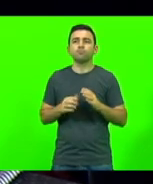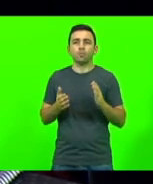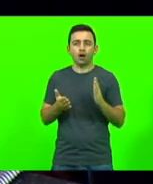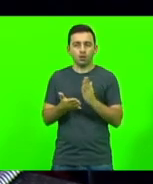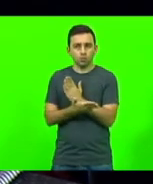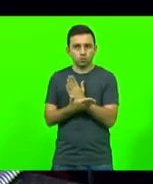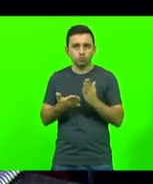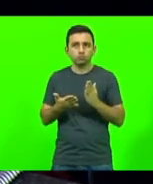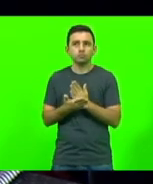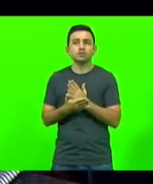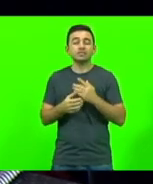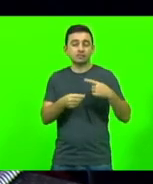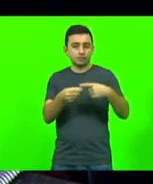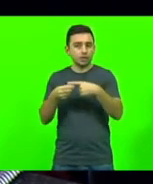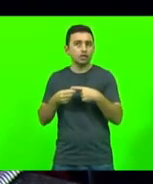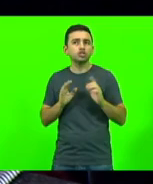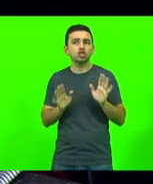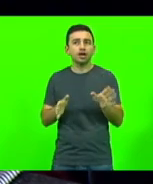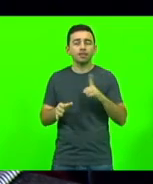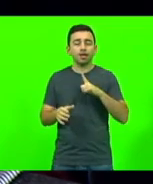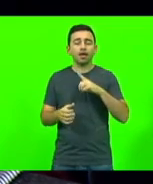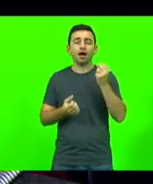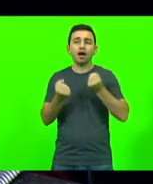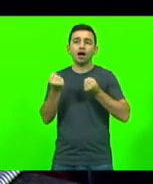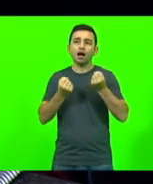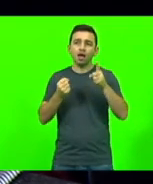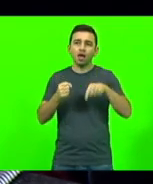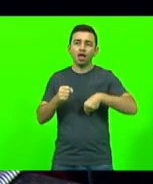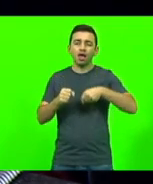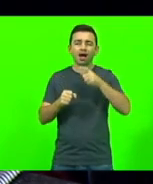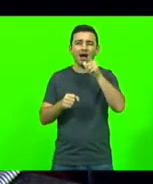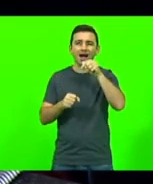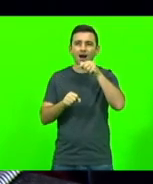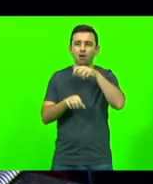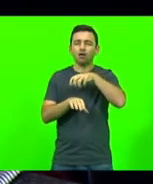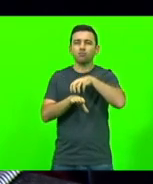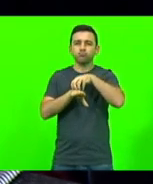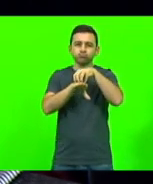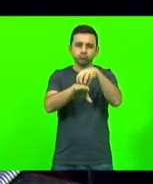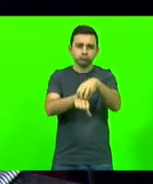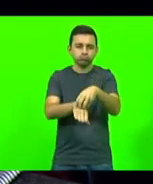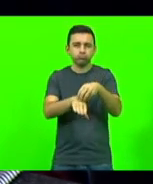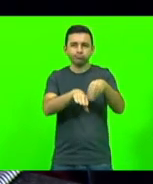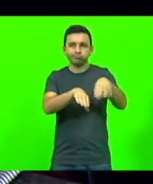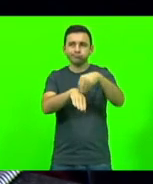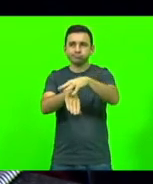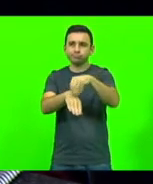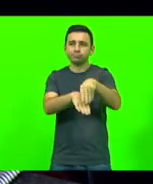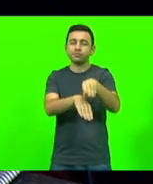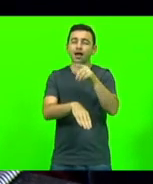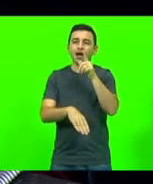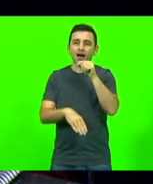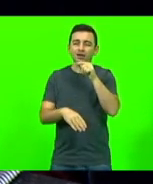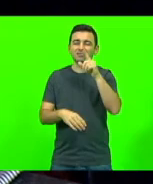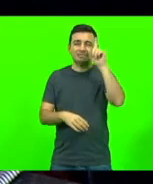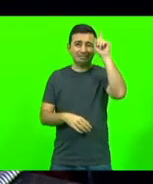Alguns municípios já usando carros-pipas até para abastecimento da população. Então, de fato, é uma